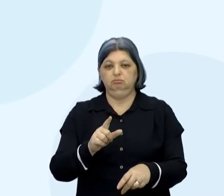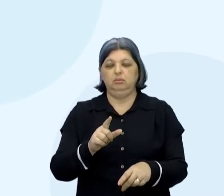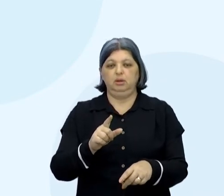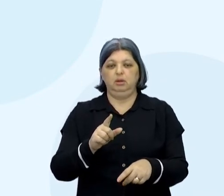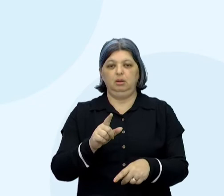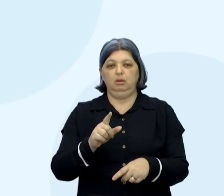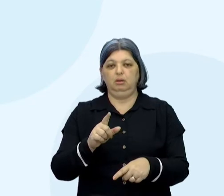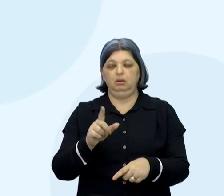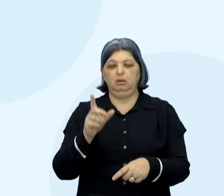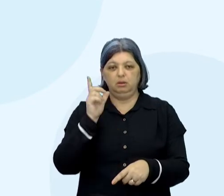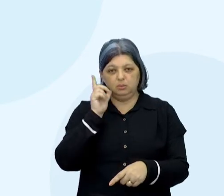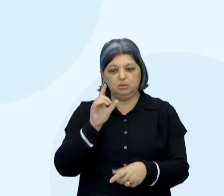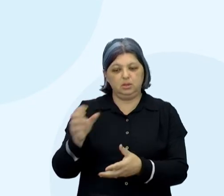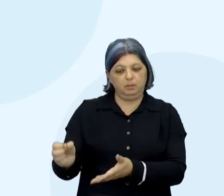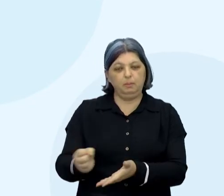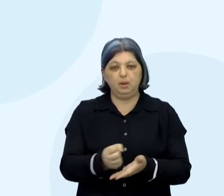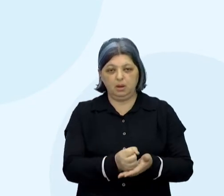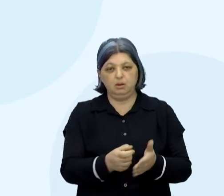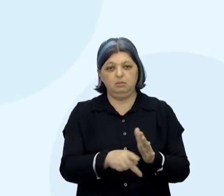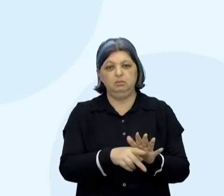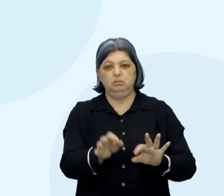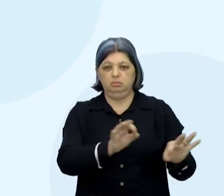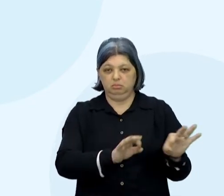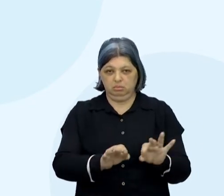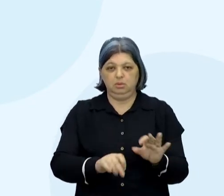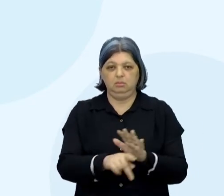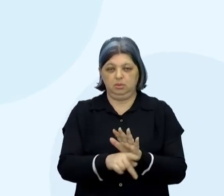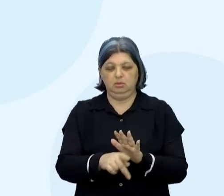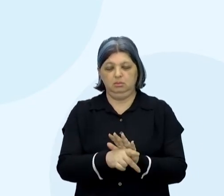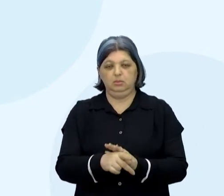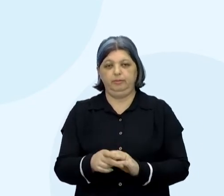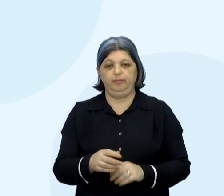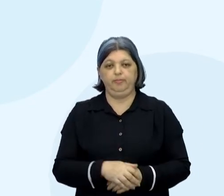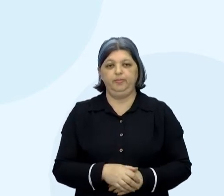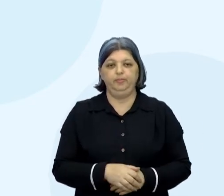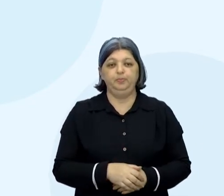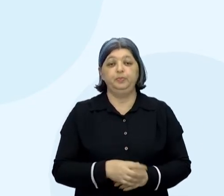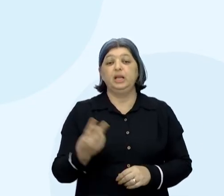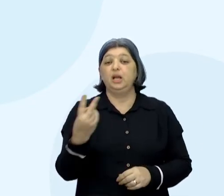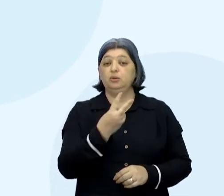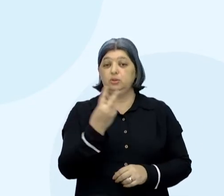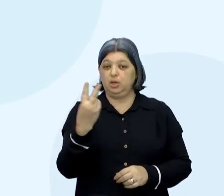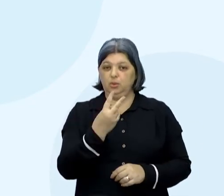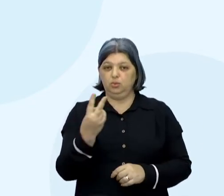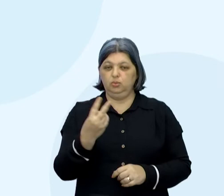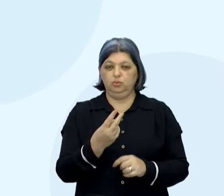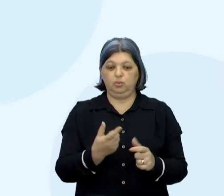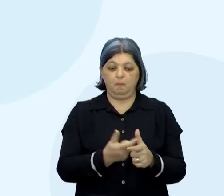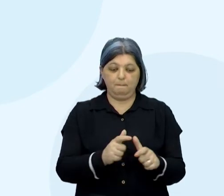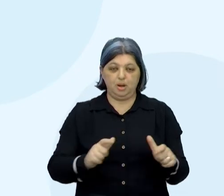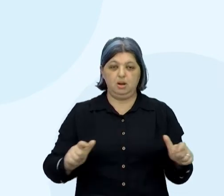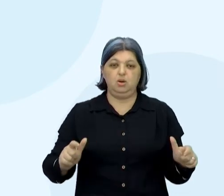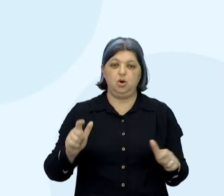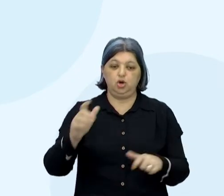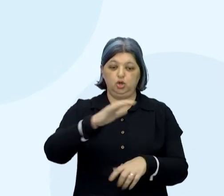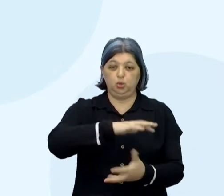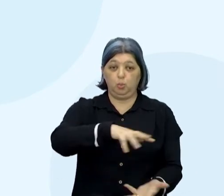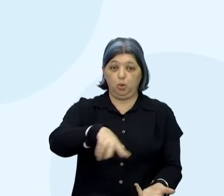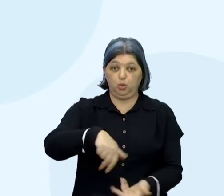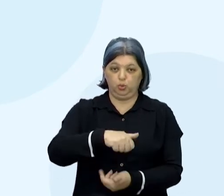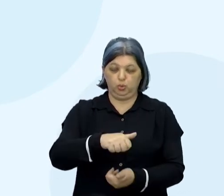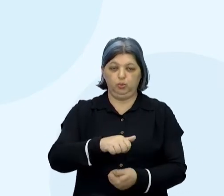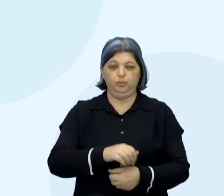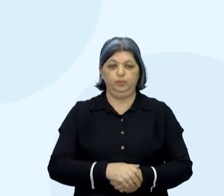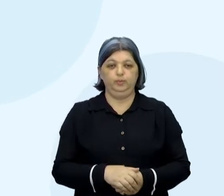ainda existe, tá? Que é um meteorito aí, que era o maior meteorito do mundo, tá?